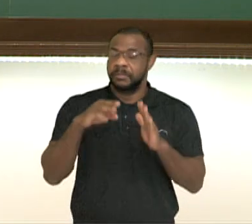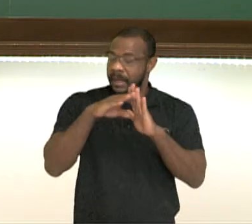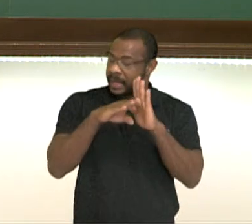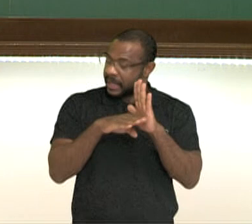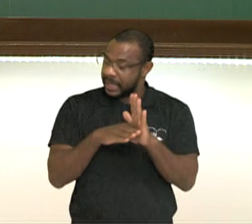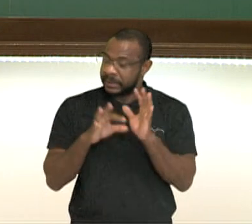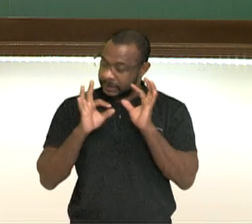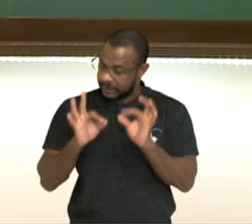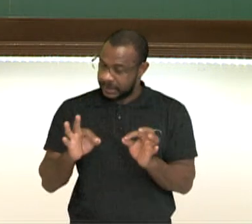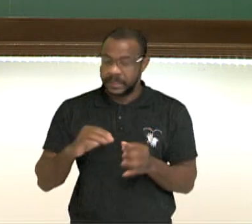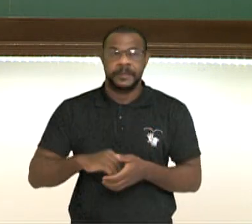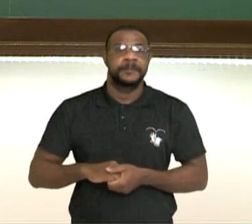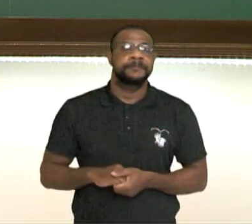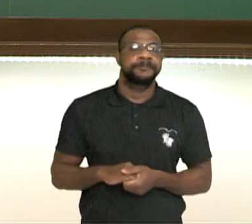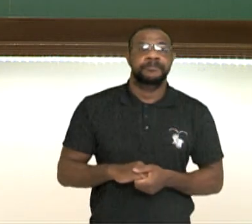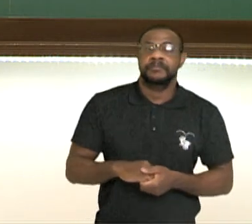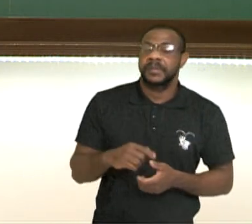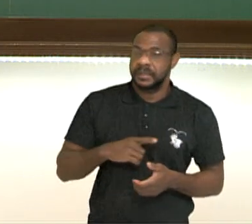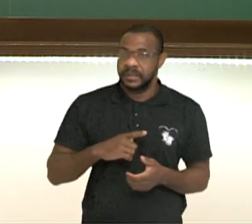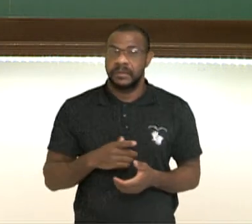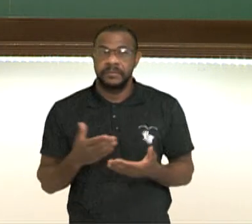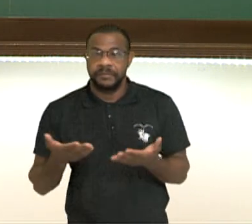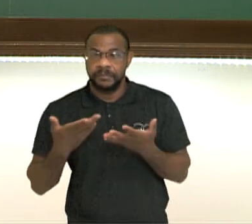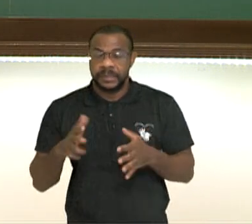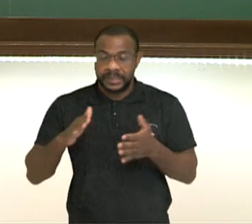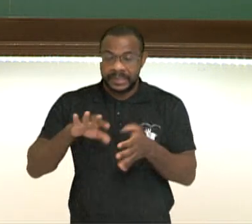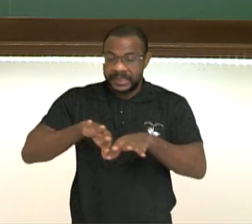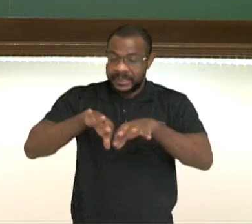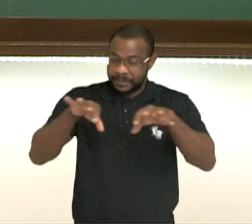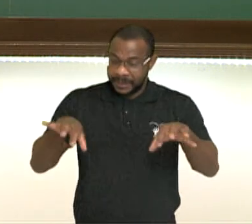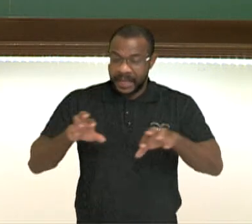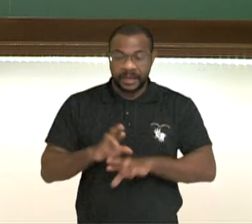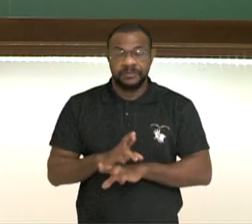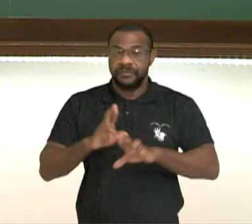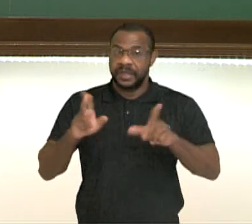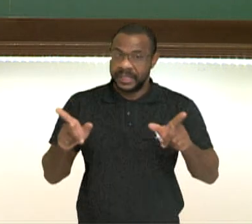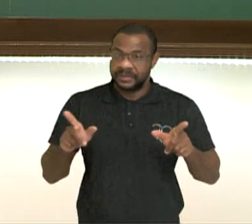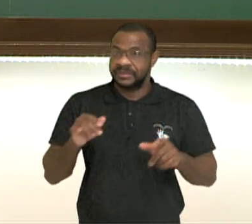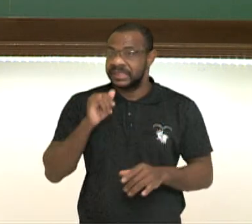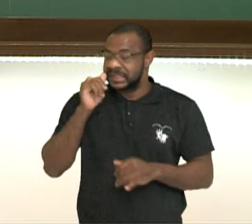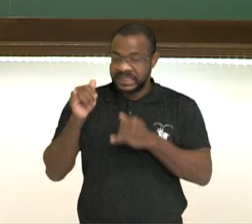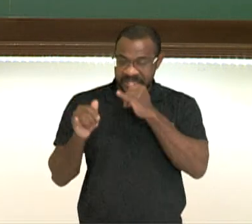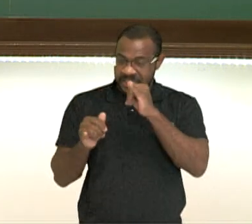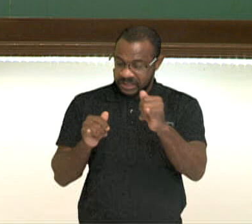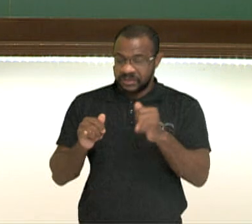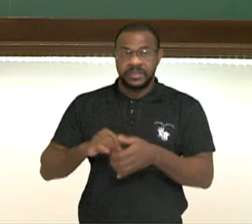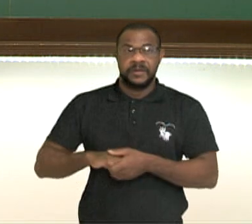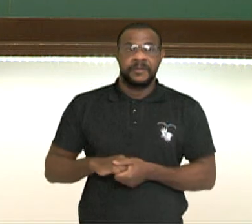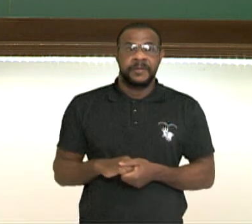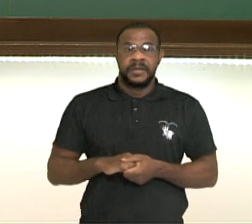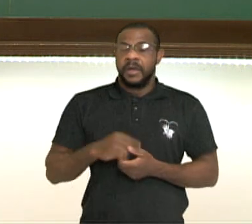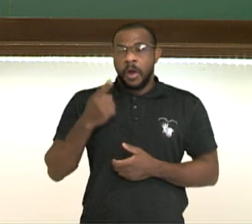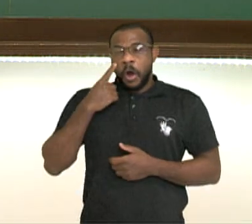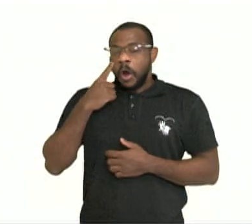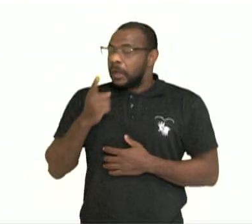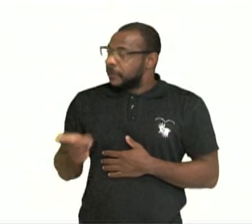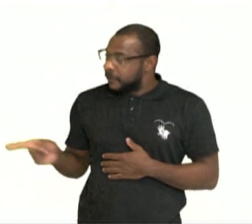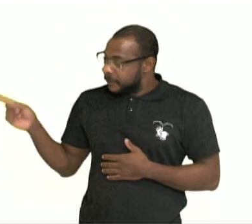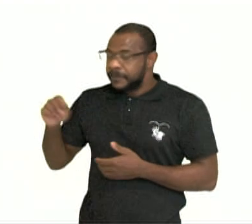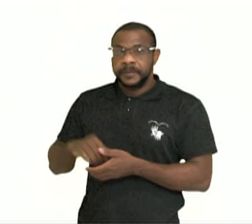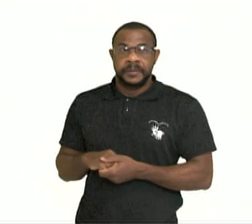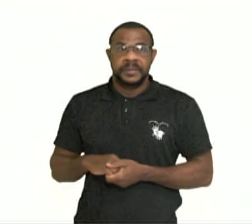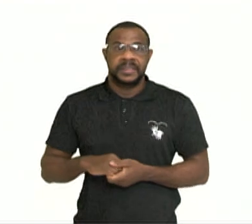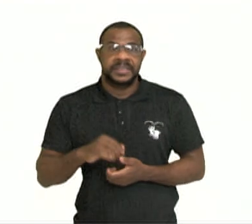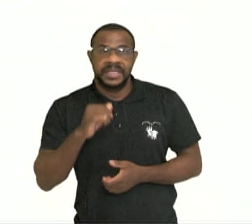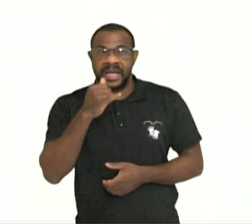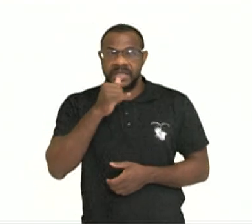definir um parâmetro e a partir desse parâmetro nós vamos separar as diferentes fontes de energia. Confere aqui na tela, ó, que as